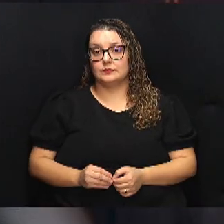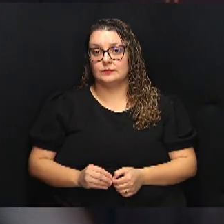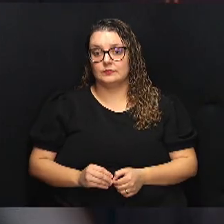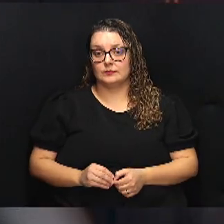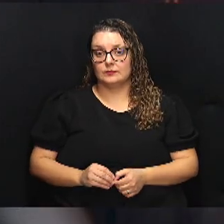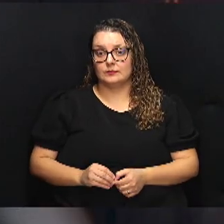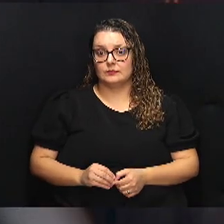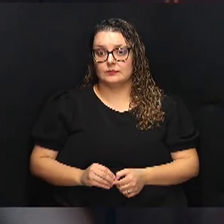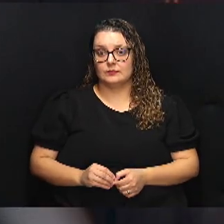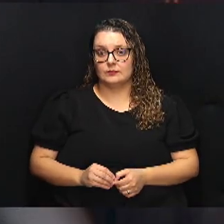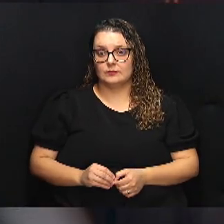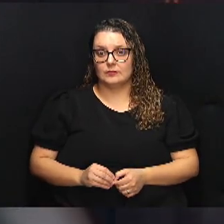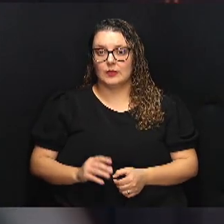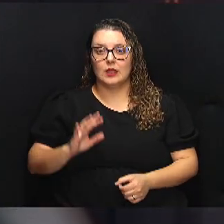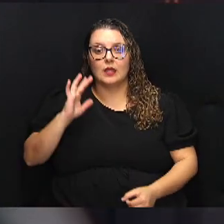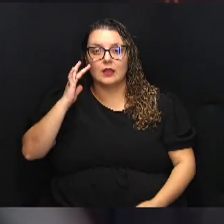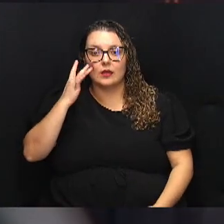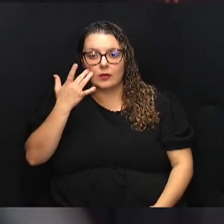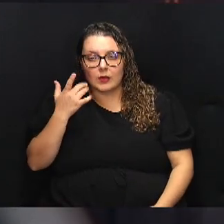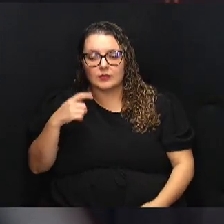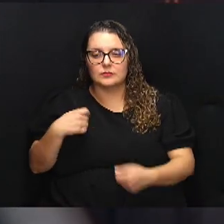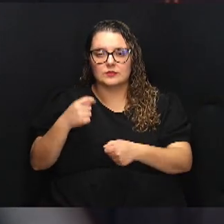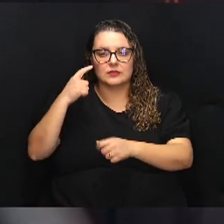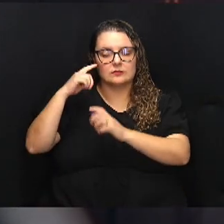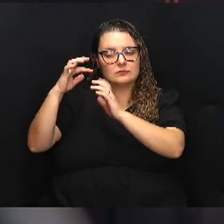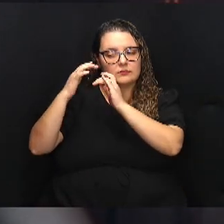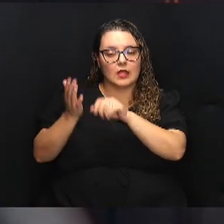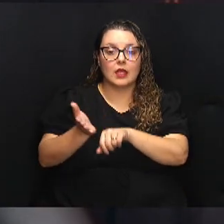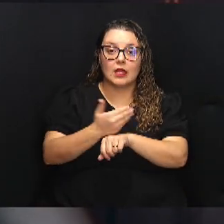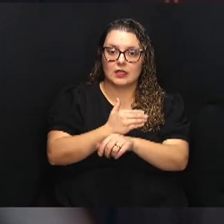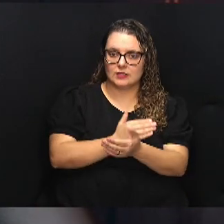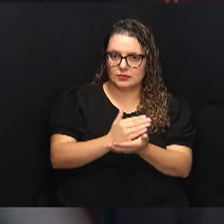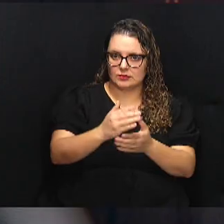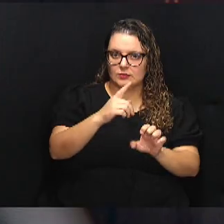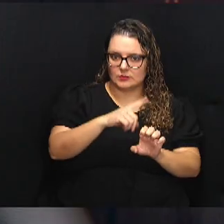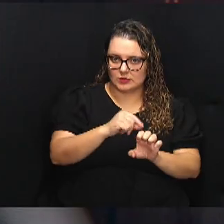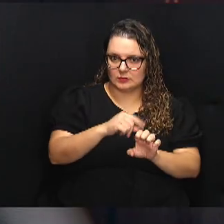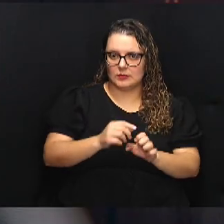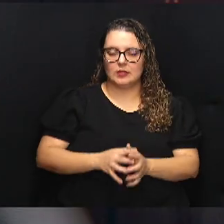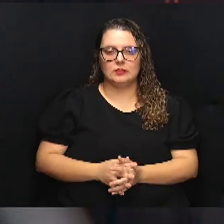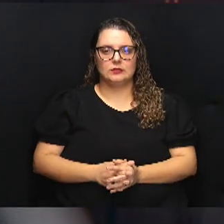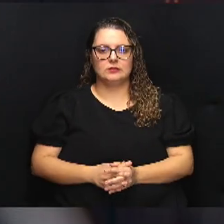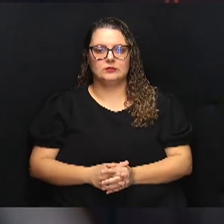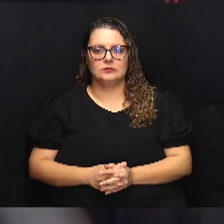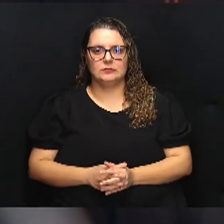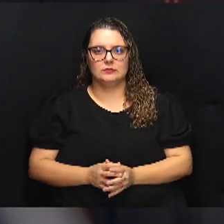Eu acho que precisam ter reflexões antes de começar a empreender, né?